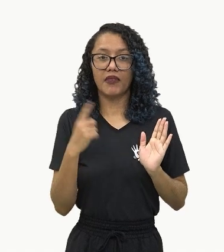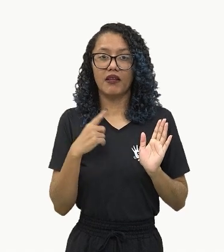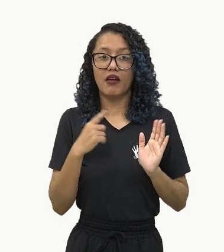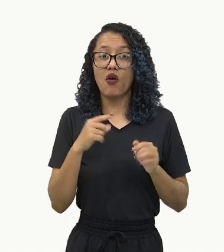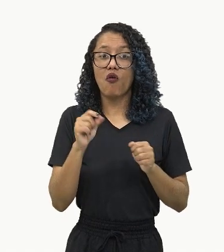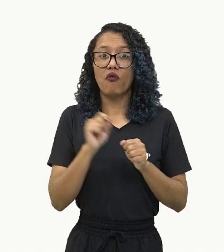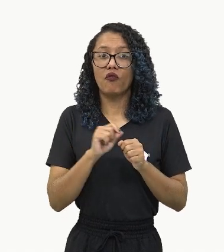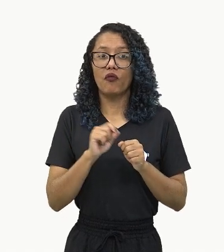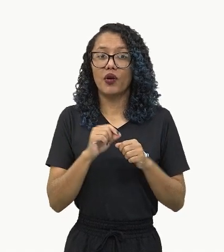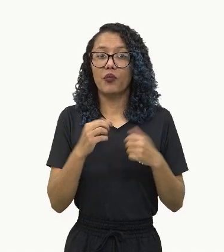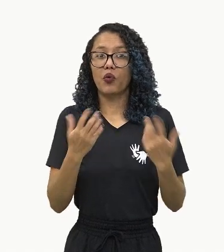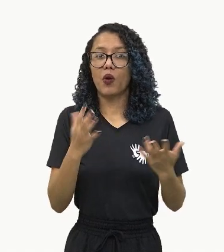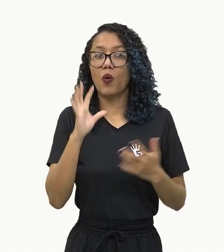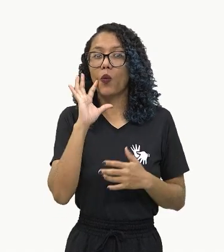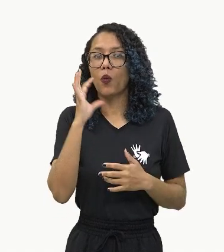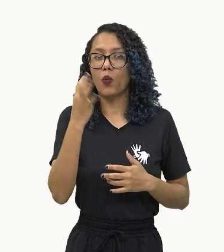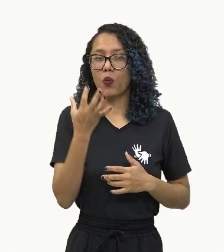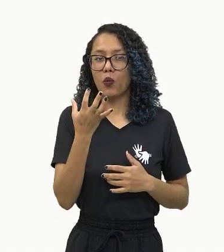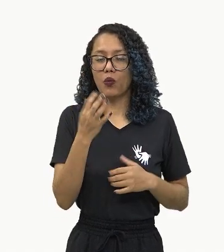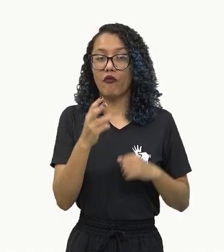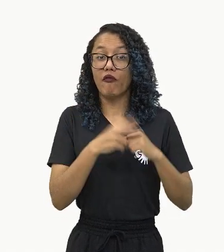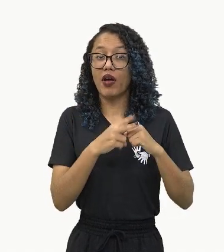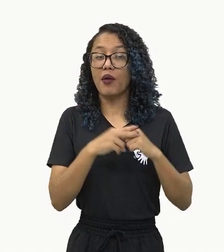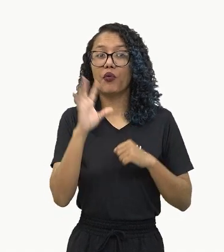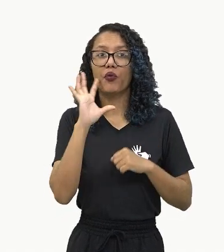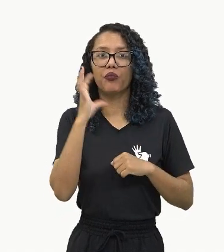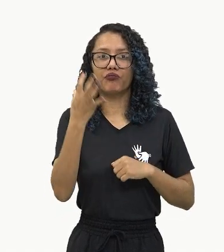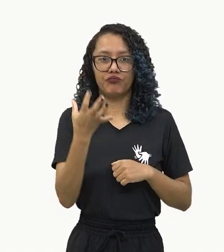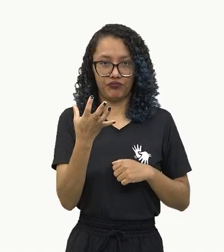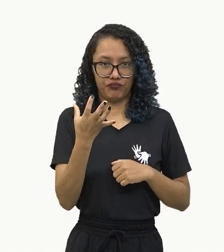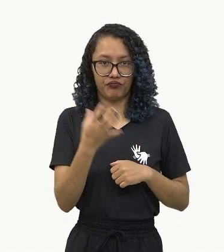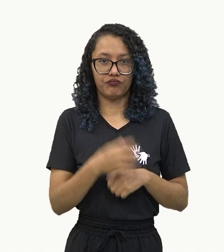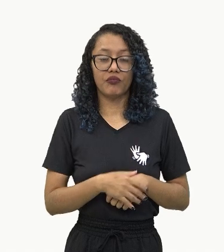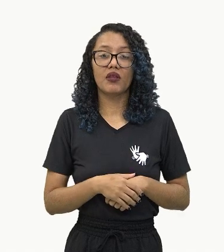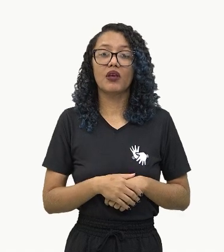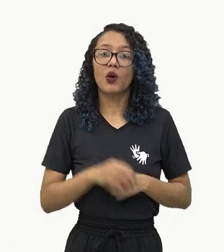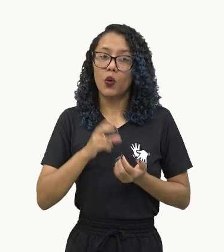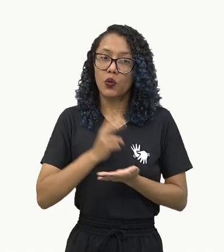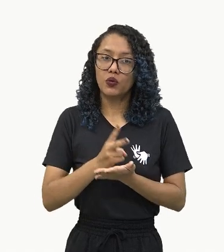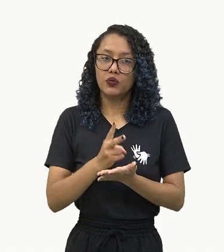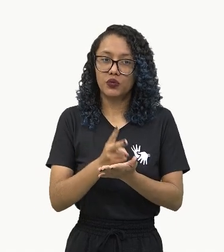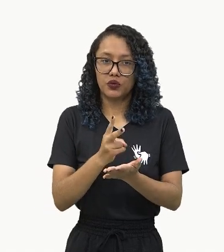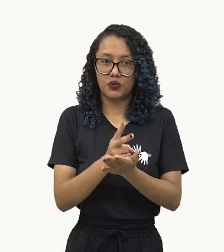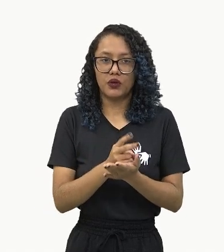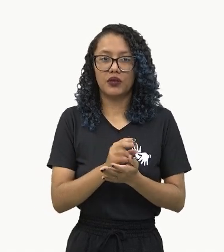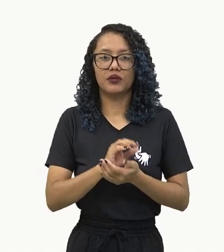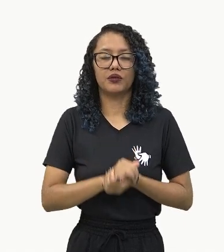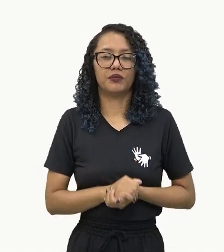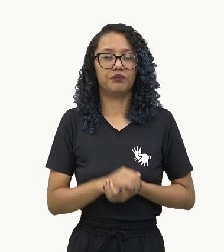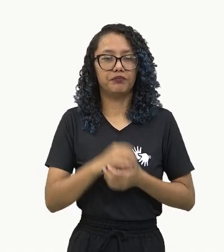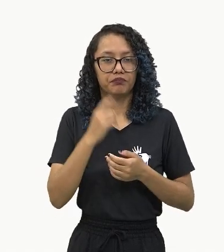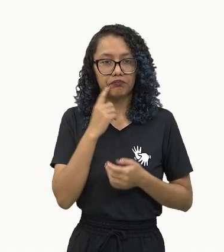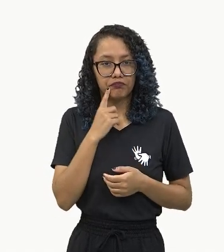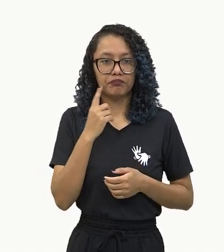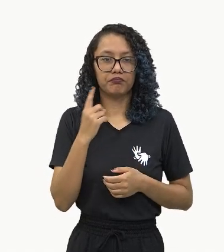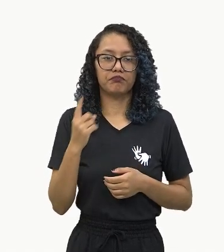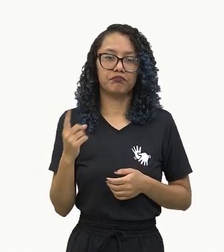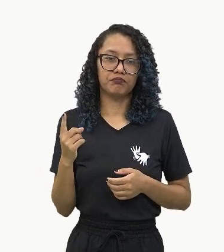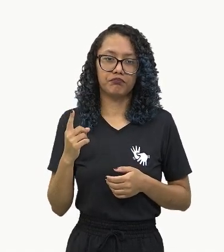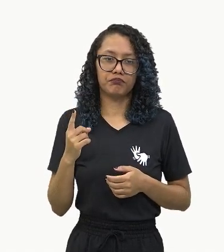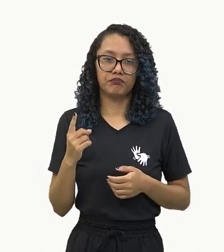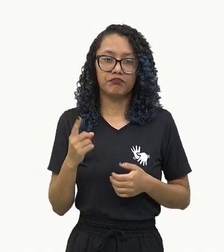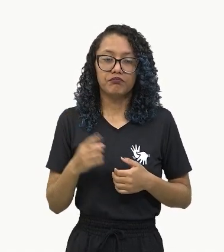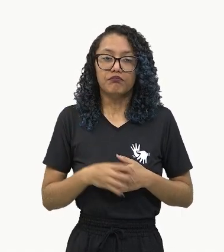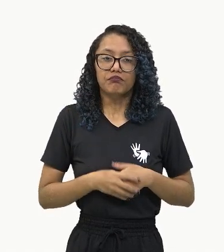verbo resolver, ok? Mais adiante, né? Ele diz assim, isso, amigo, lo haces bien, debemos buscar